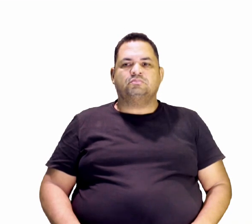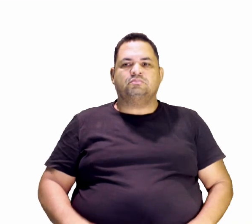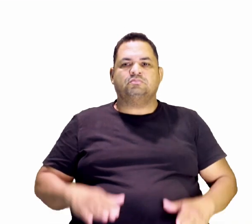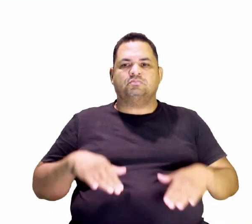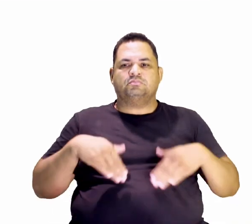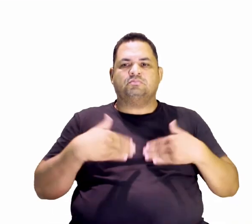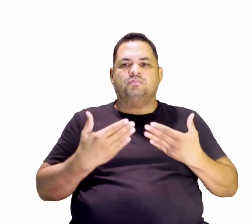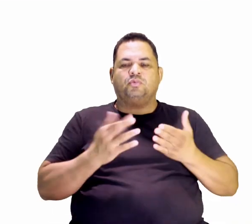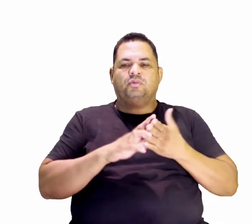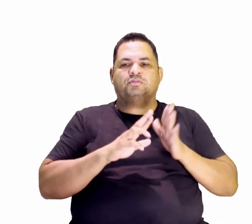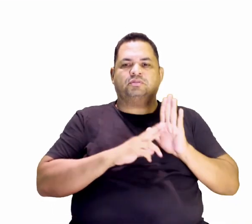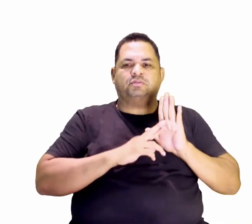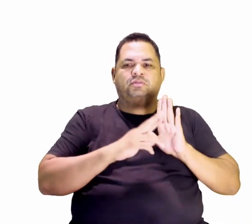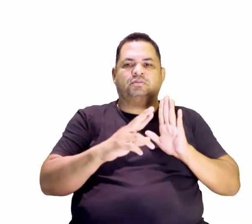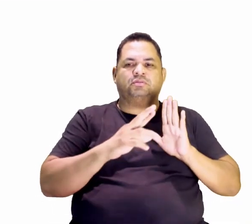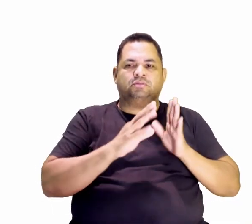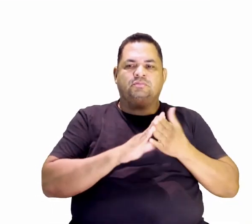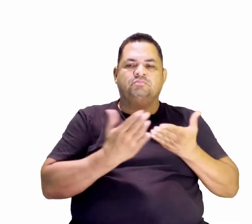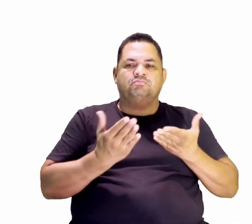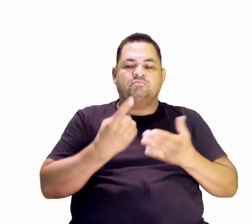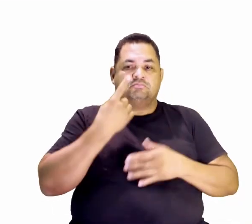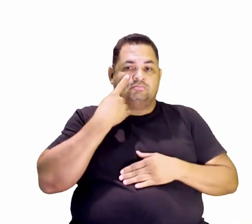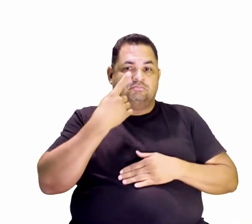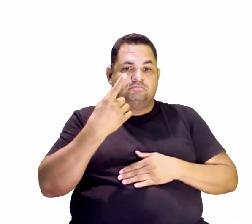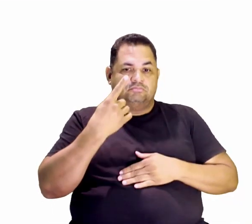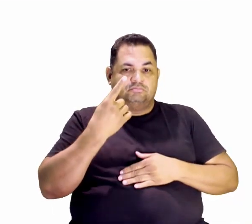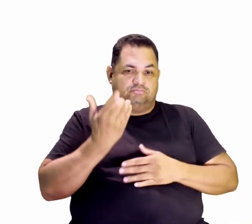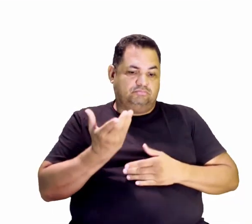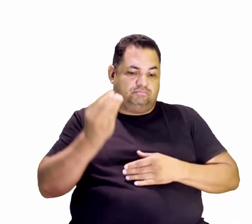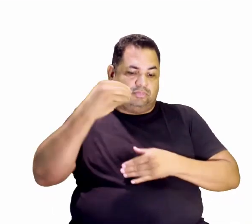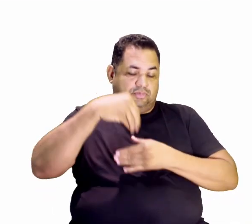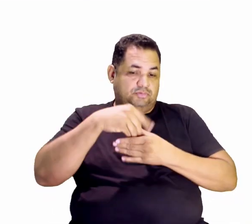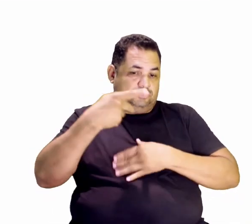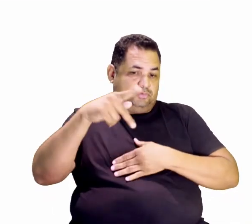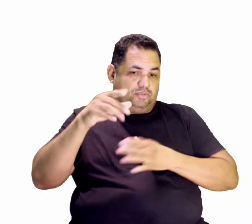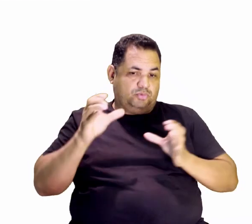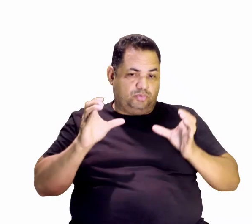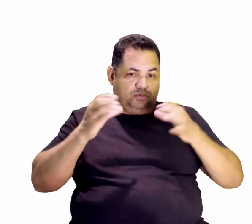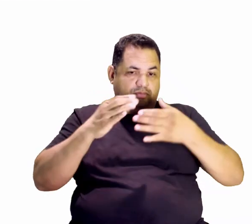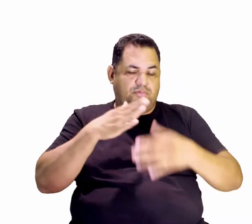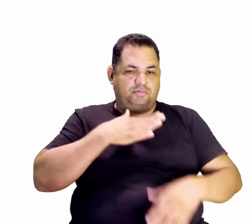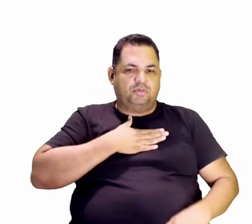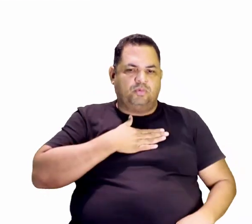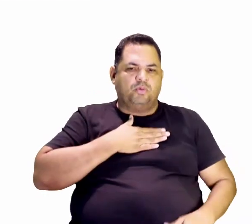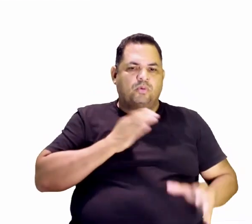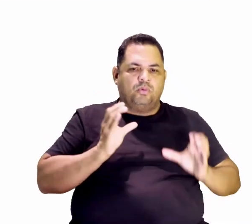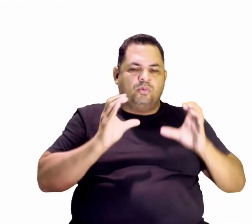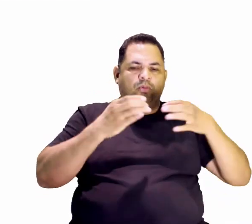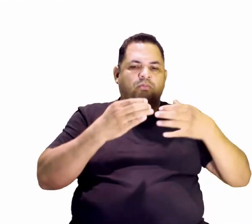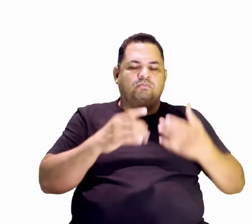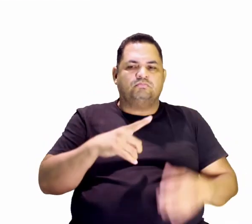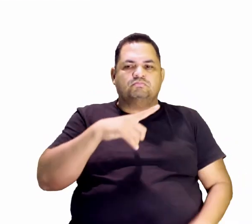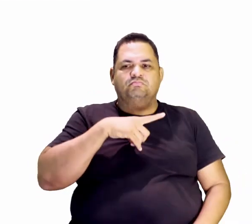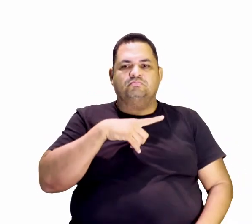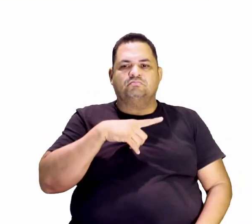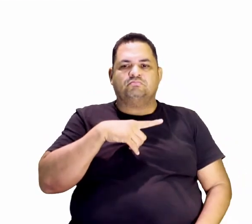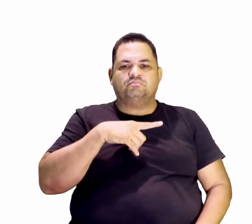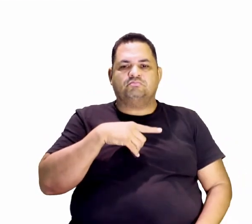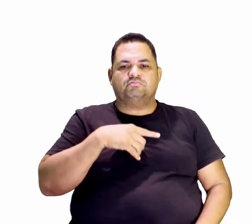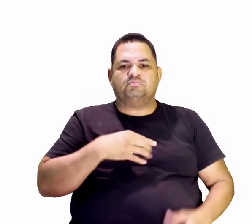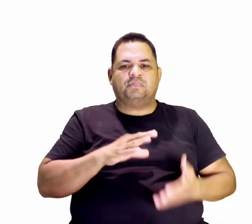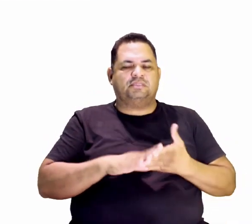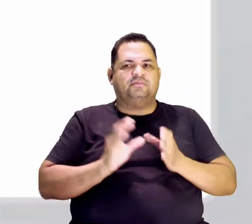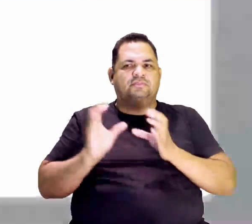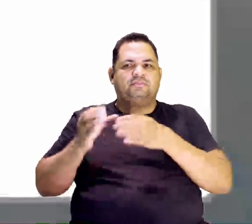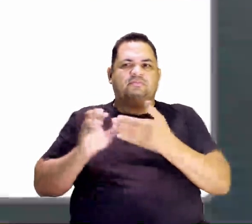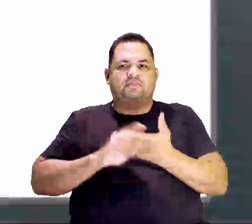as representações que você observa na tua turma. Ah, prof, aqui na minha turma tem galera para todo tipo, vem